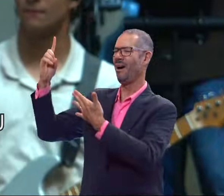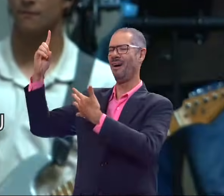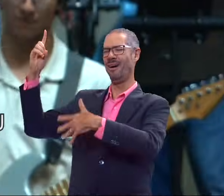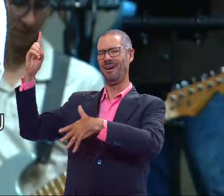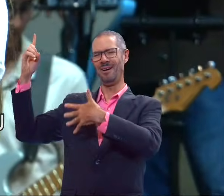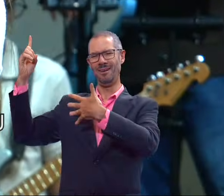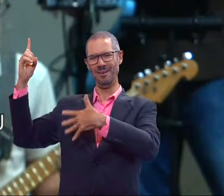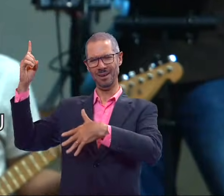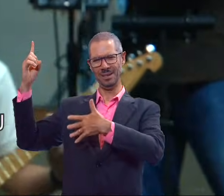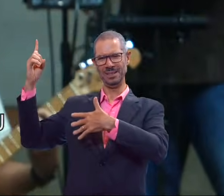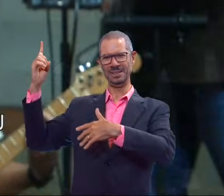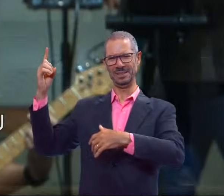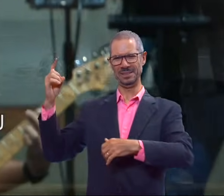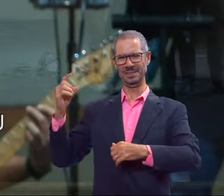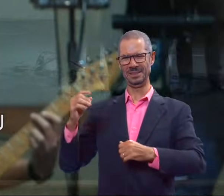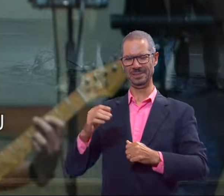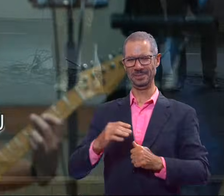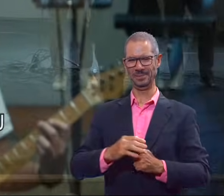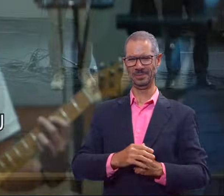contemplar.